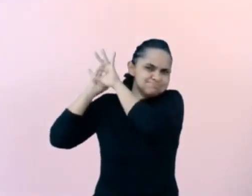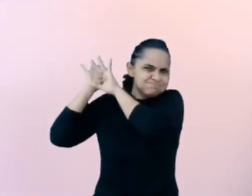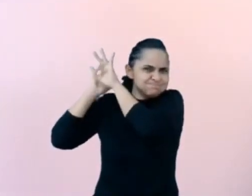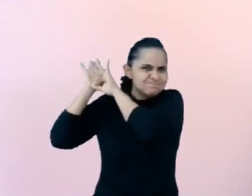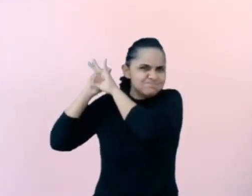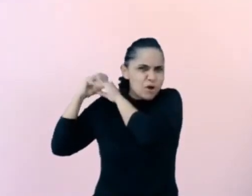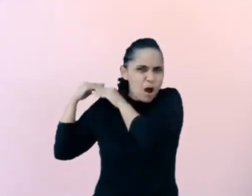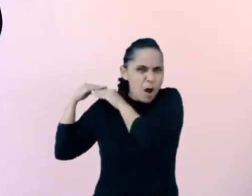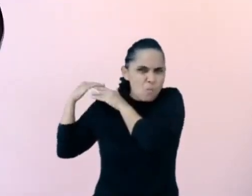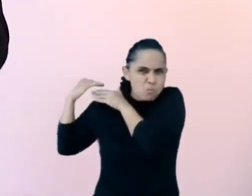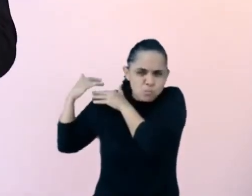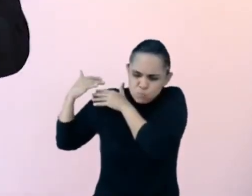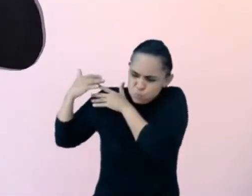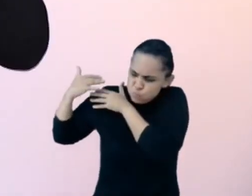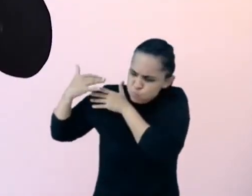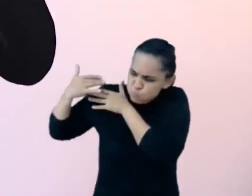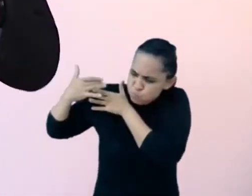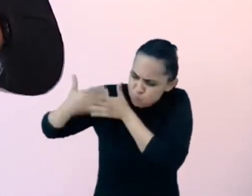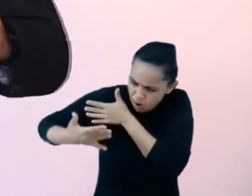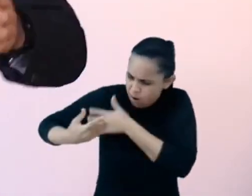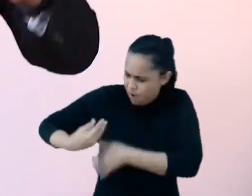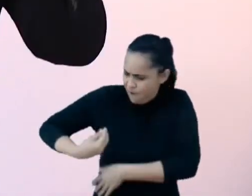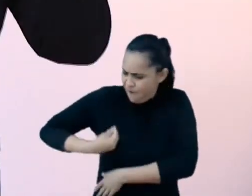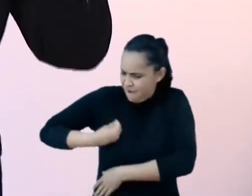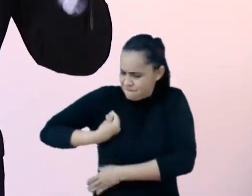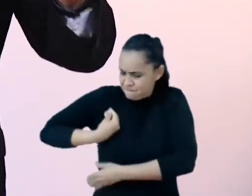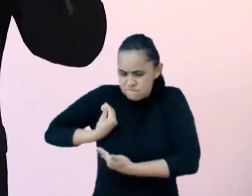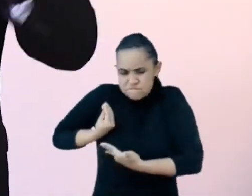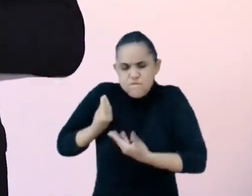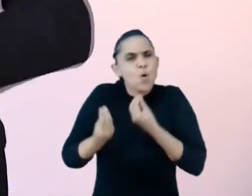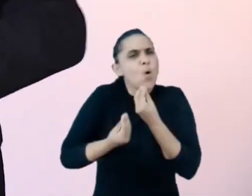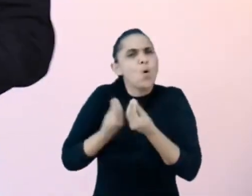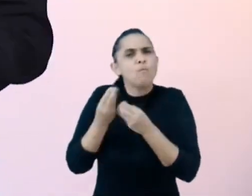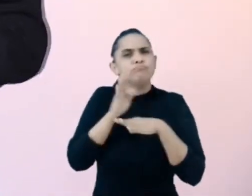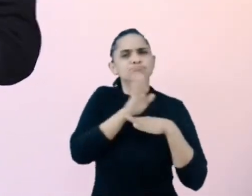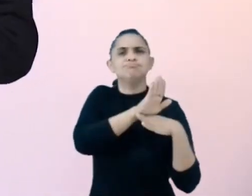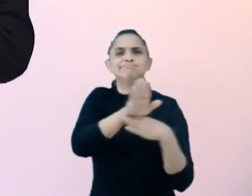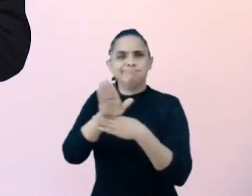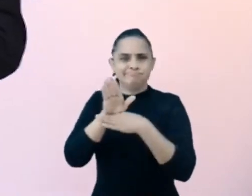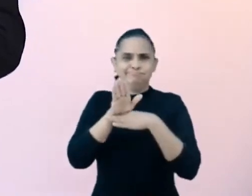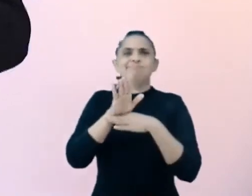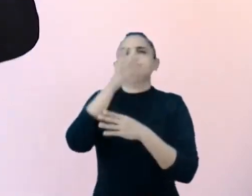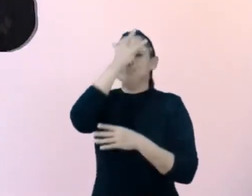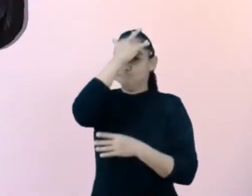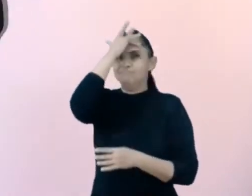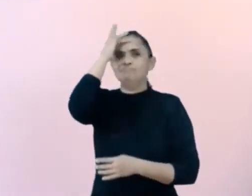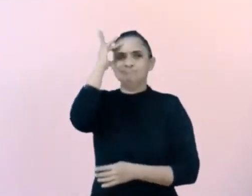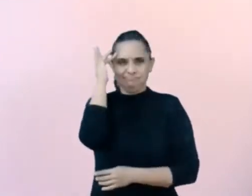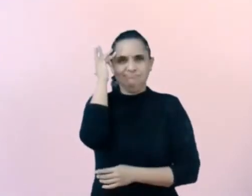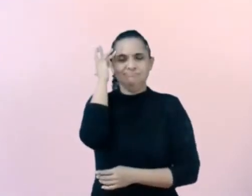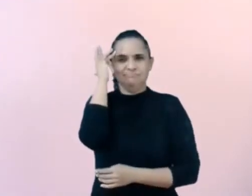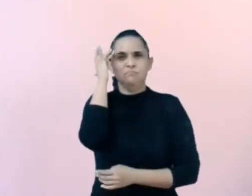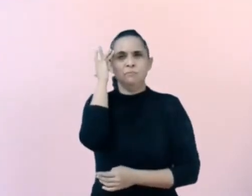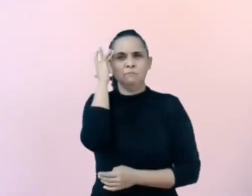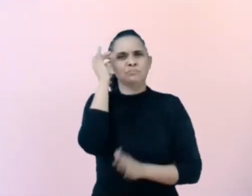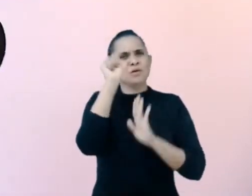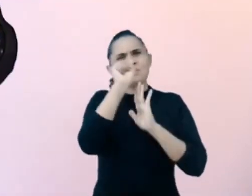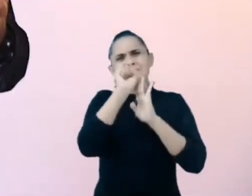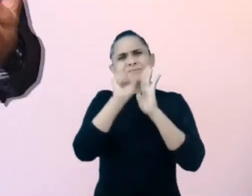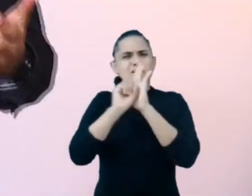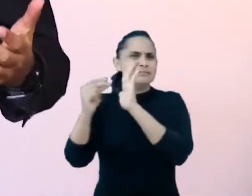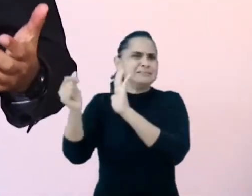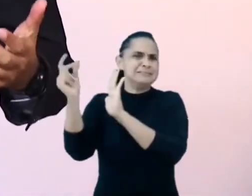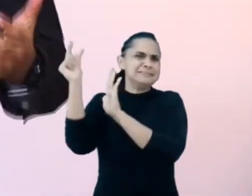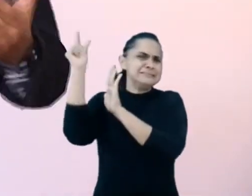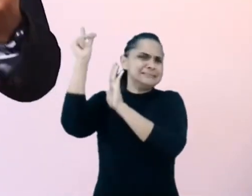esta vida em auxiliar os outros. Muitos séculos atrás,